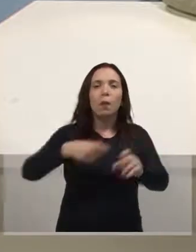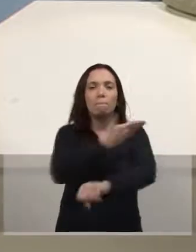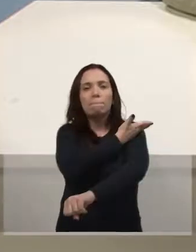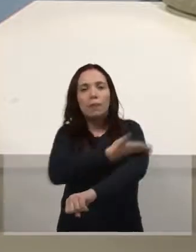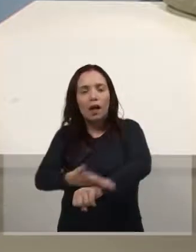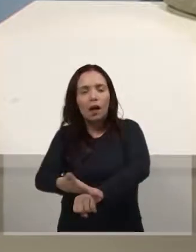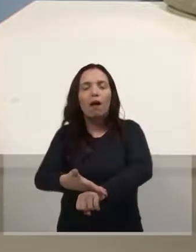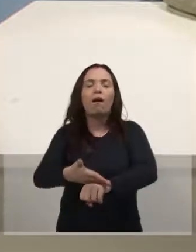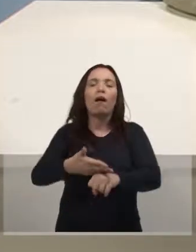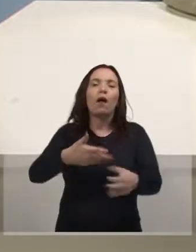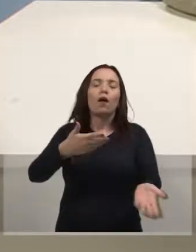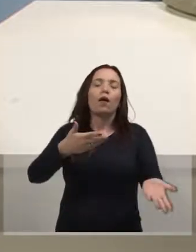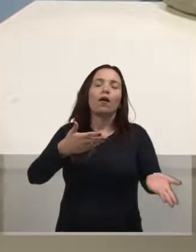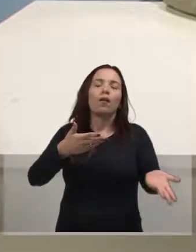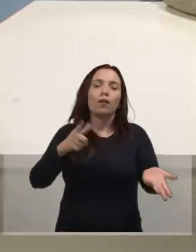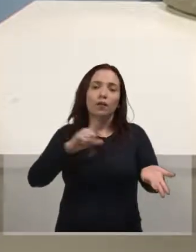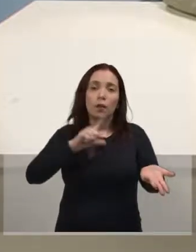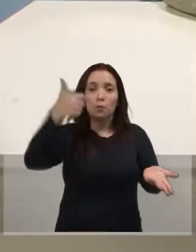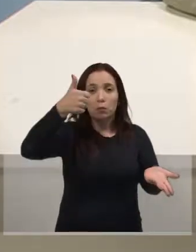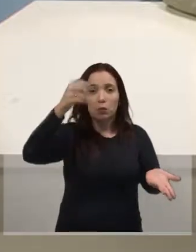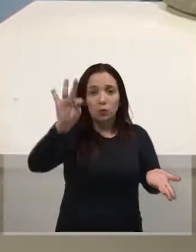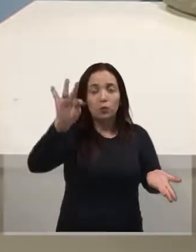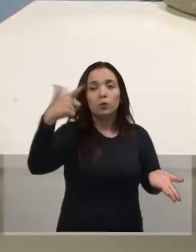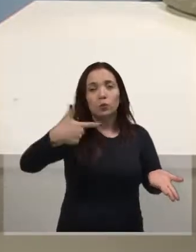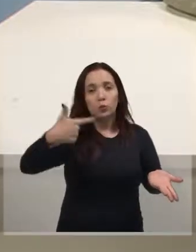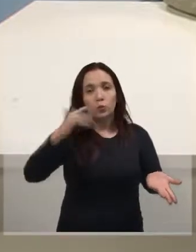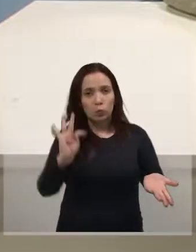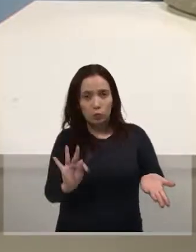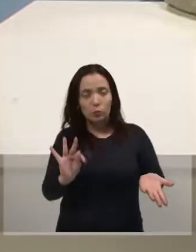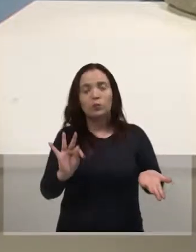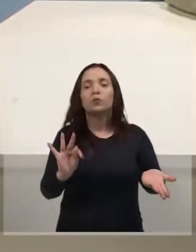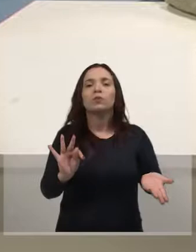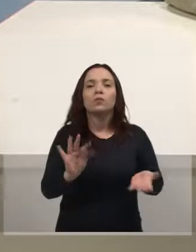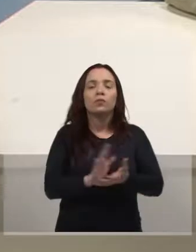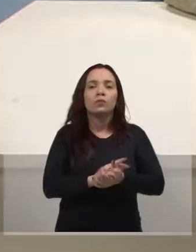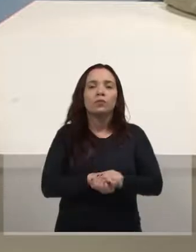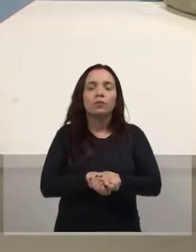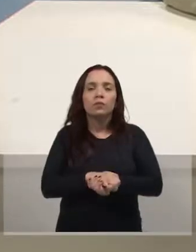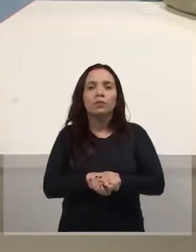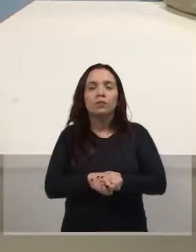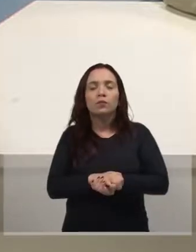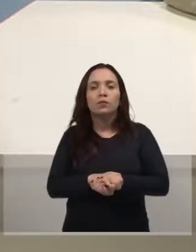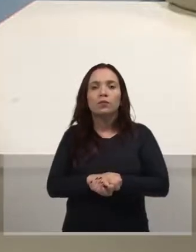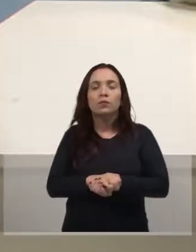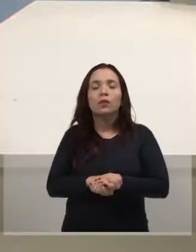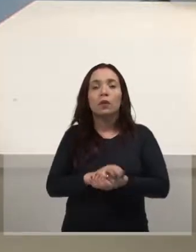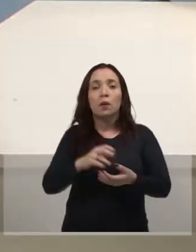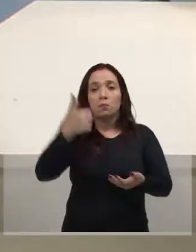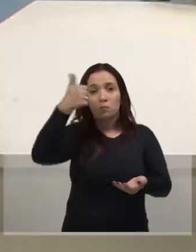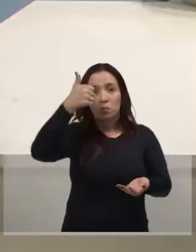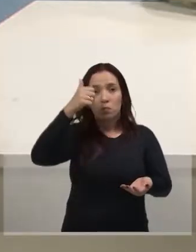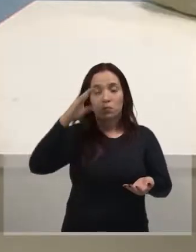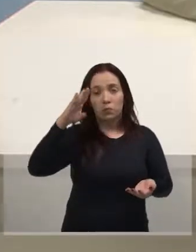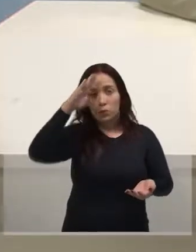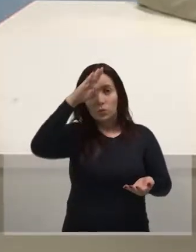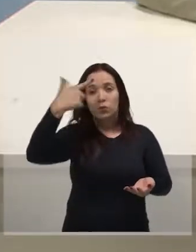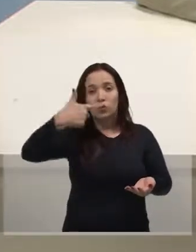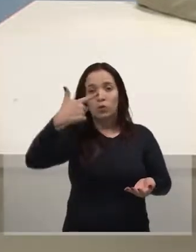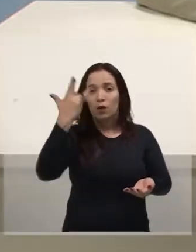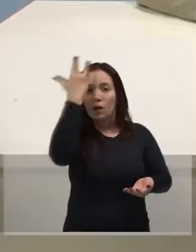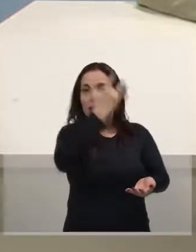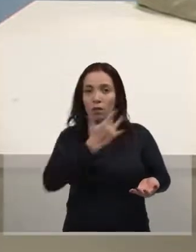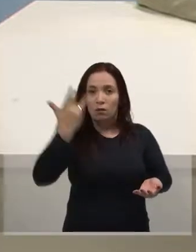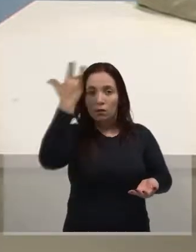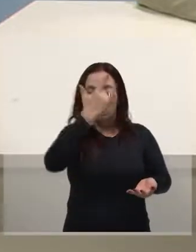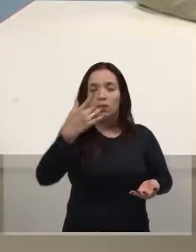outros candidatos. Né? No então, primeiro turno e no segundo turno centralizado nesses dois candidatos. Primeiro Bolsonaro, segundo Haddad e em